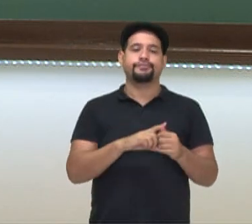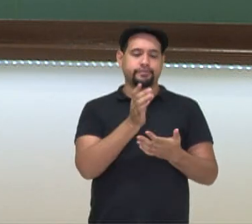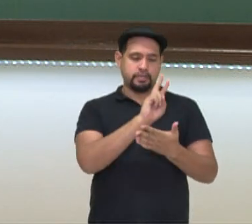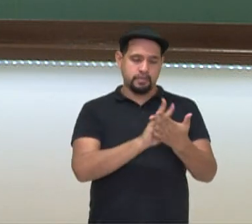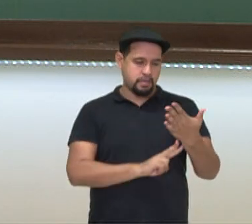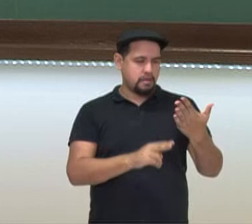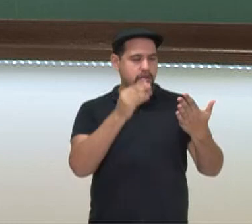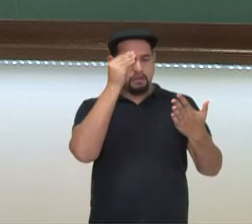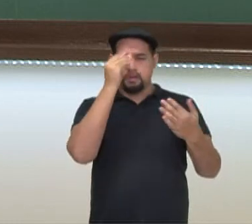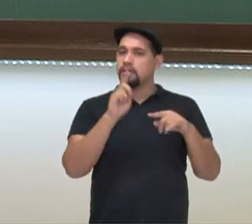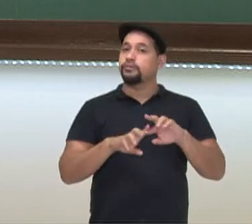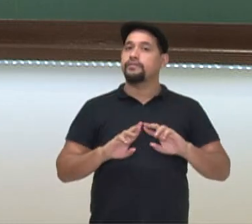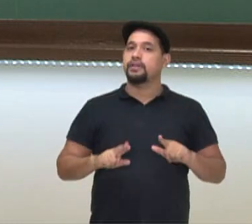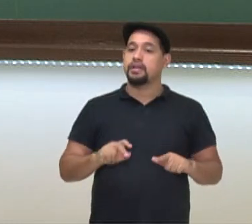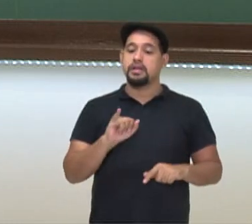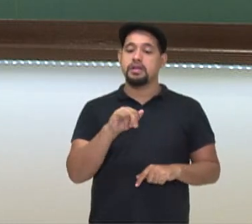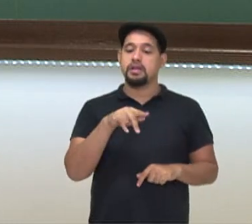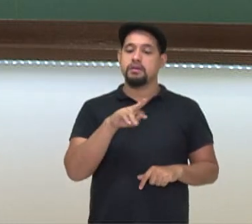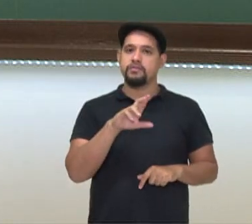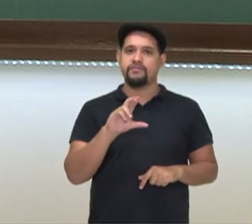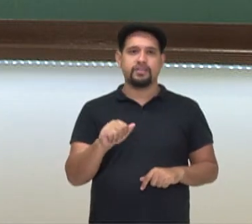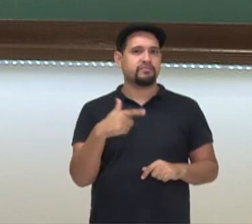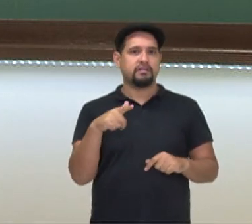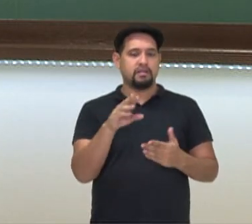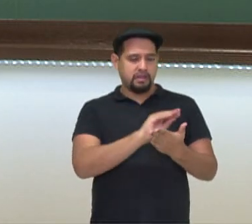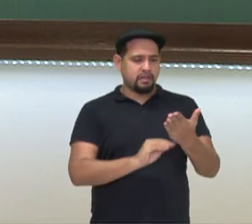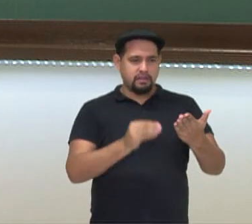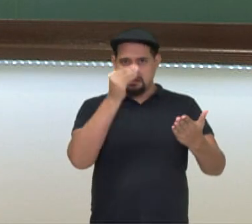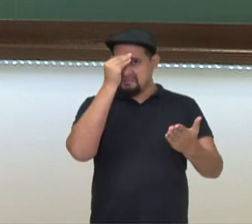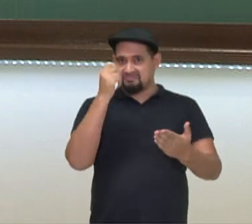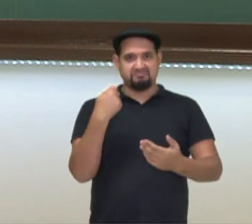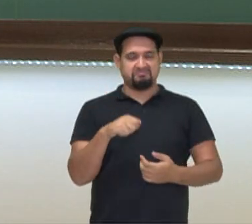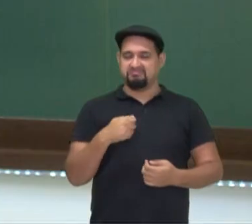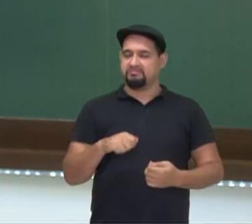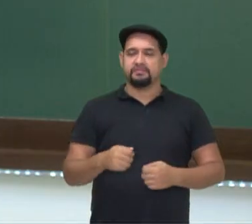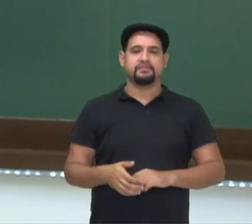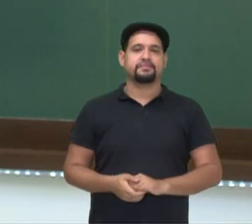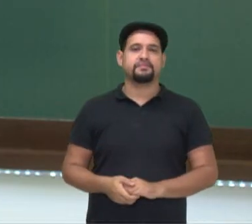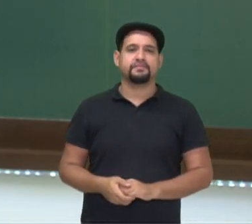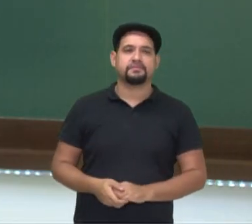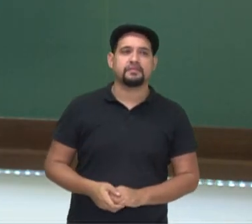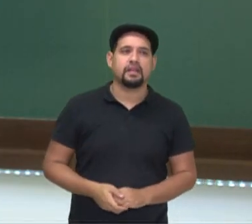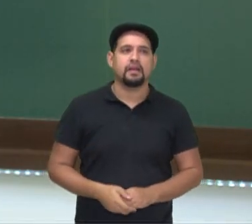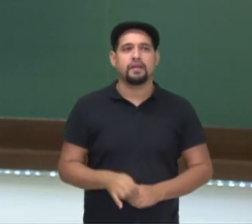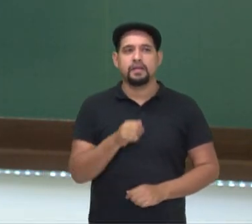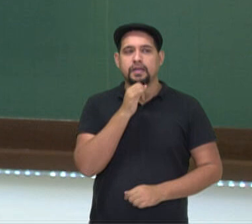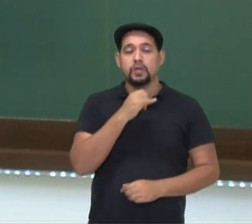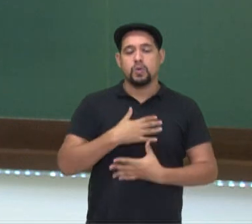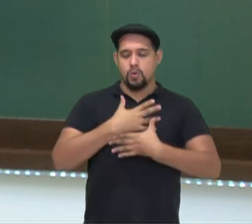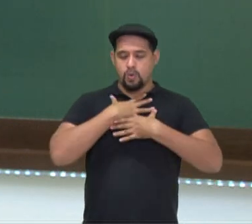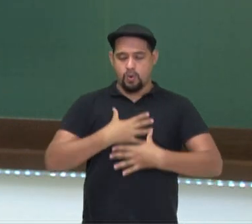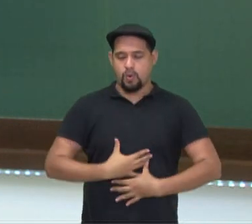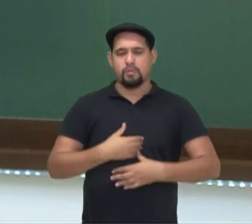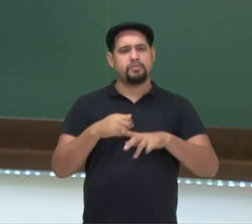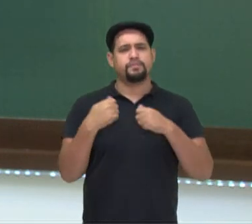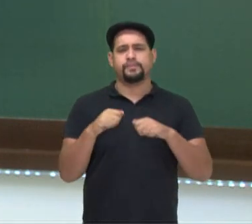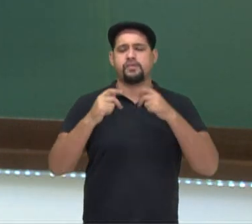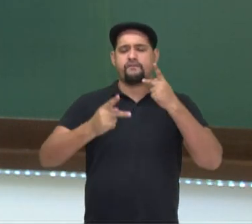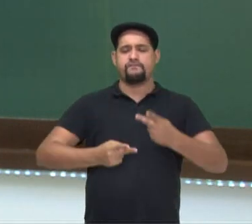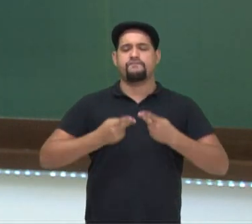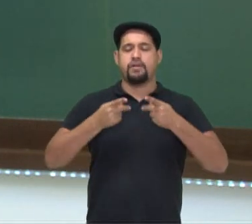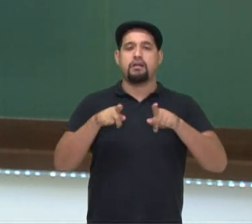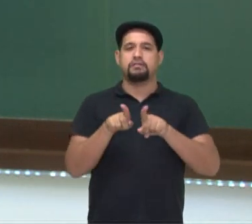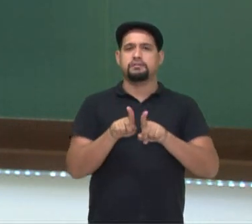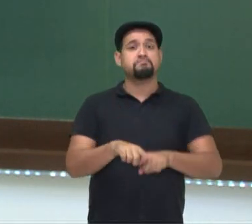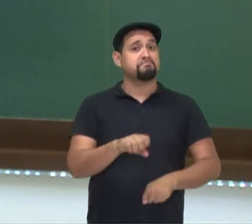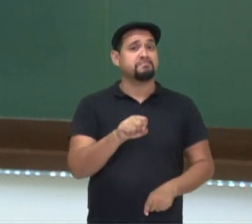para seguir. Não, a improvisação, a fala é na hora. Então, podemos improvisar com o corpo, sem a fala também.